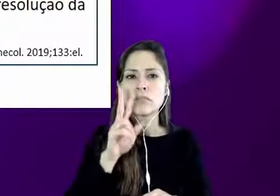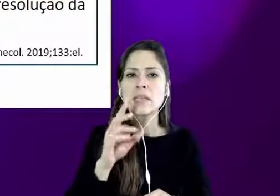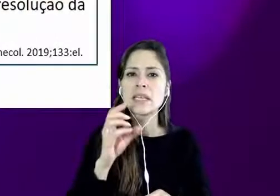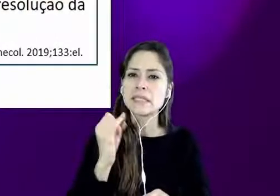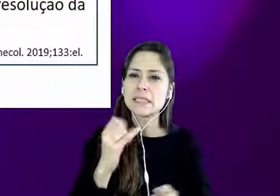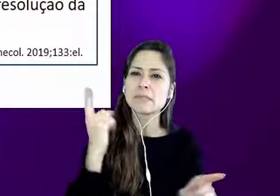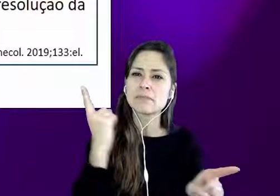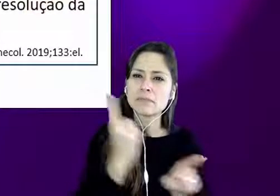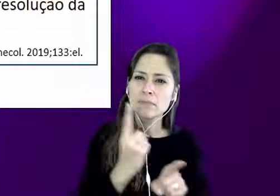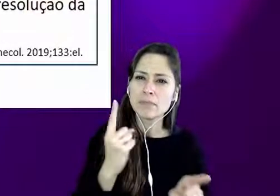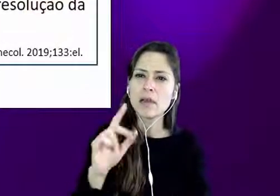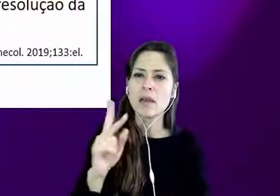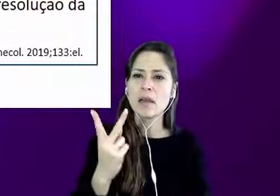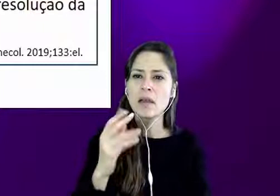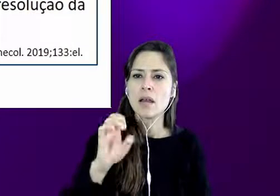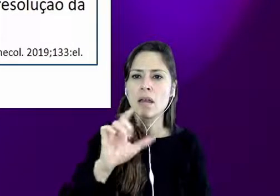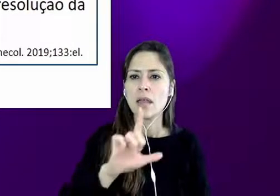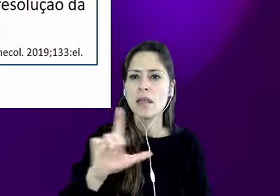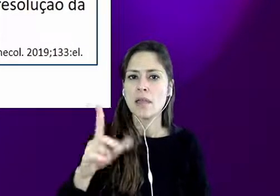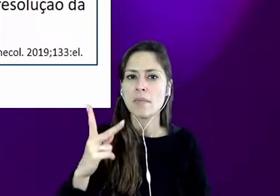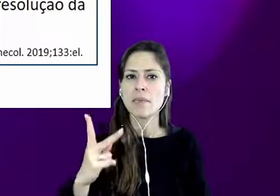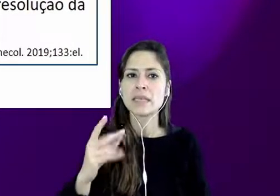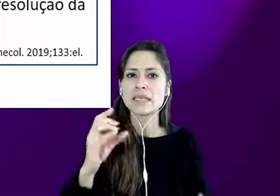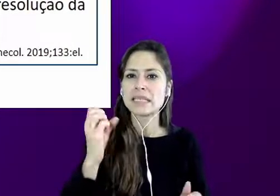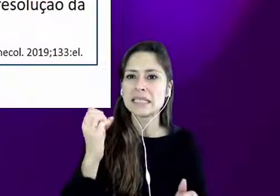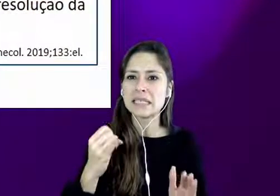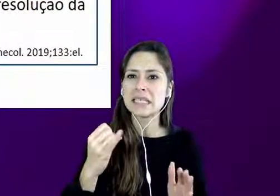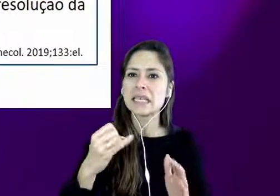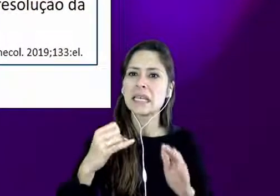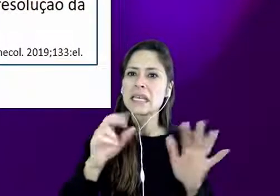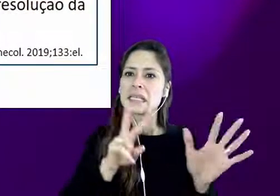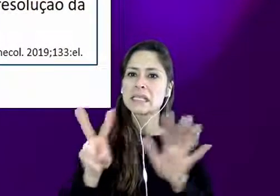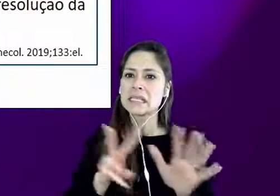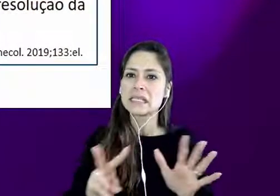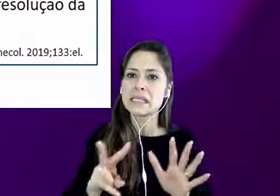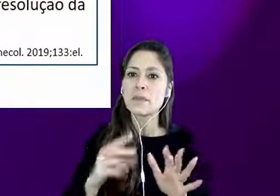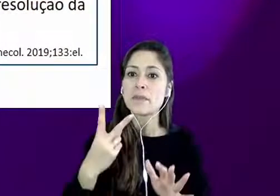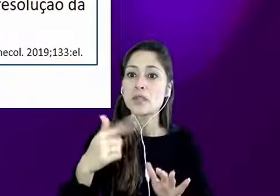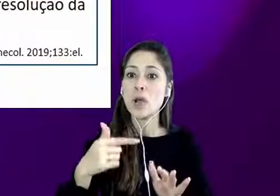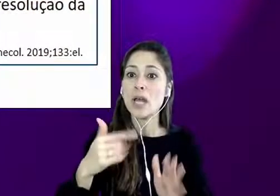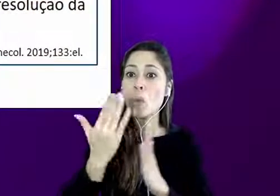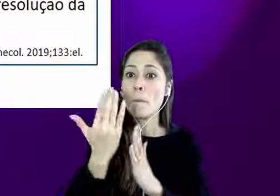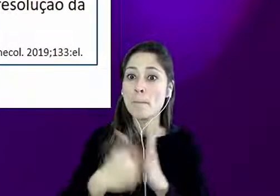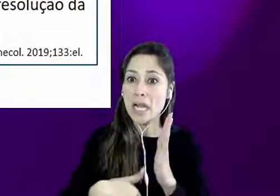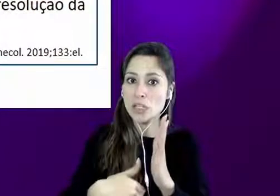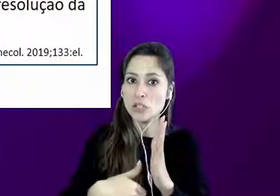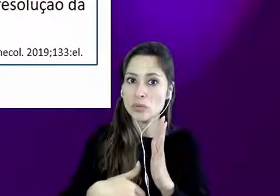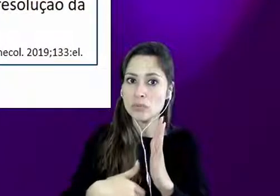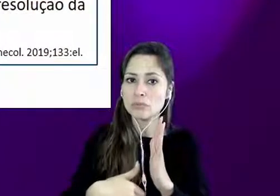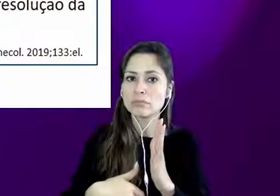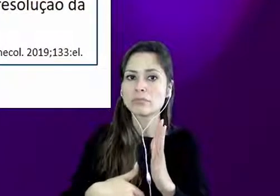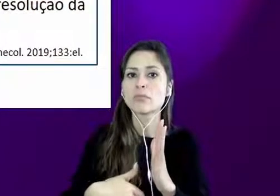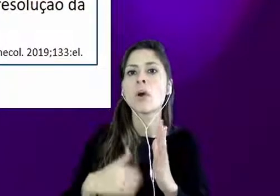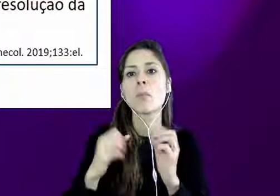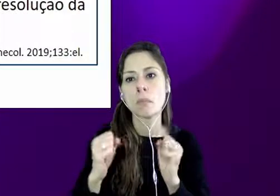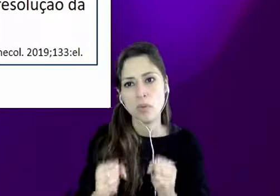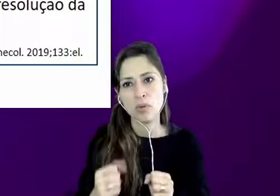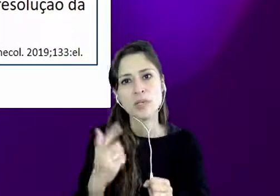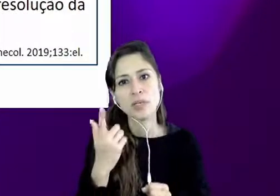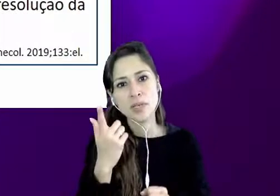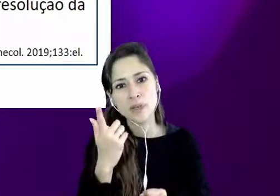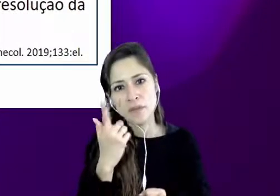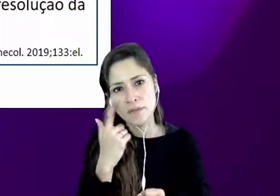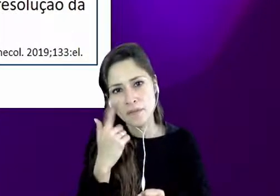HELP, se eu estiver abaixo de 24 semanas após o parto, com o paciente estável, eu posso sim considerar um